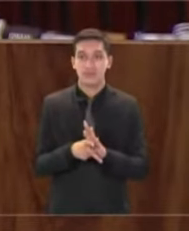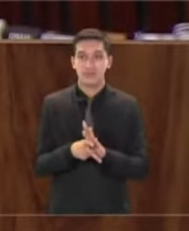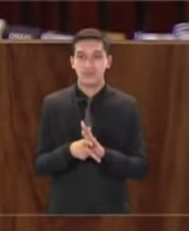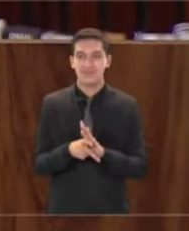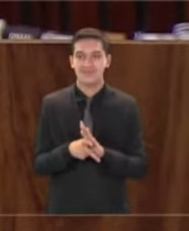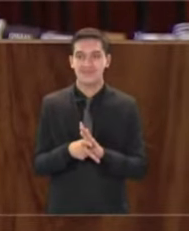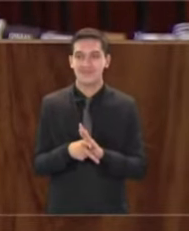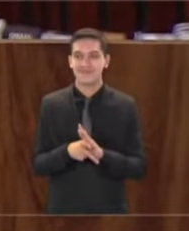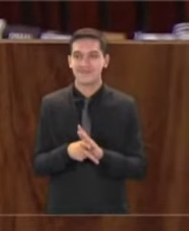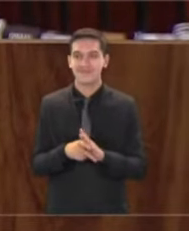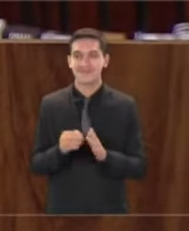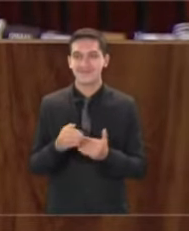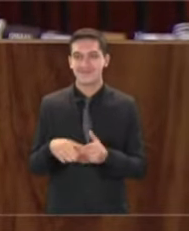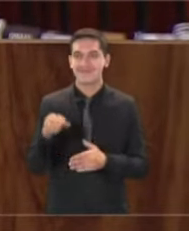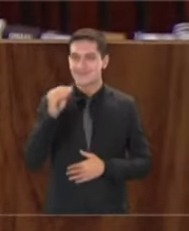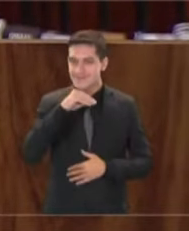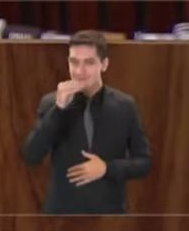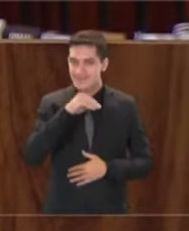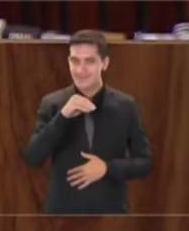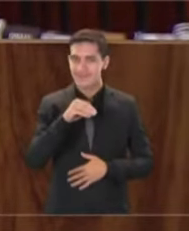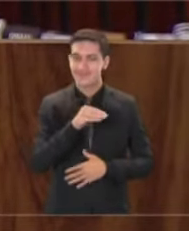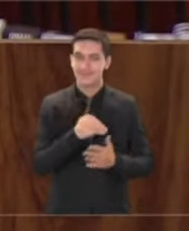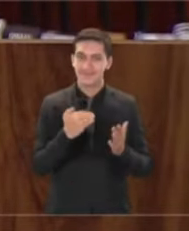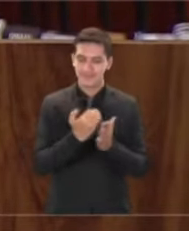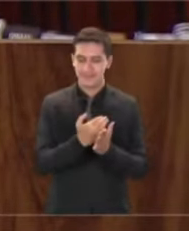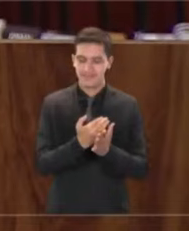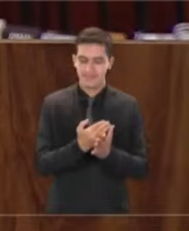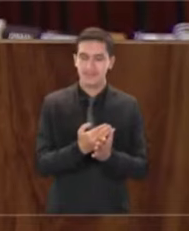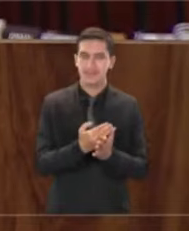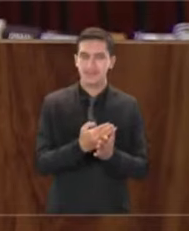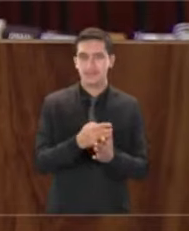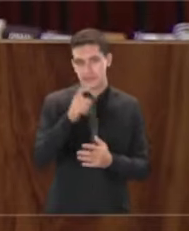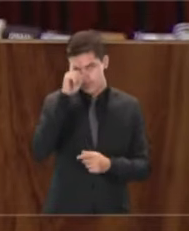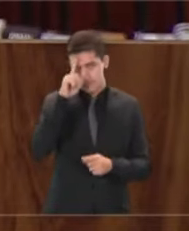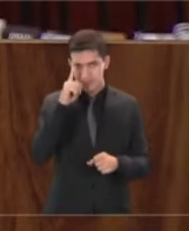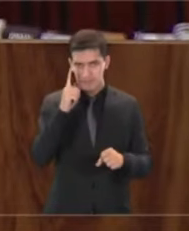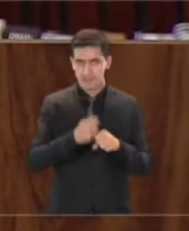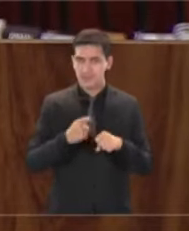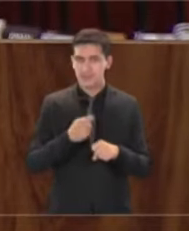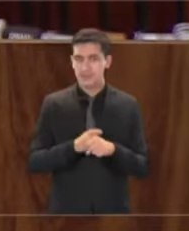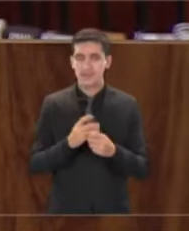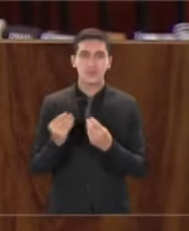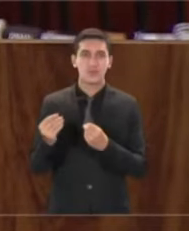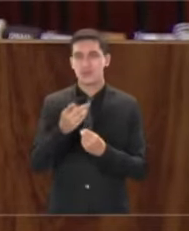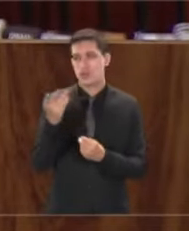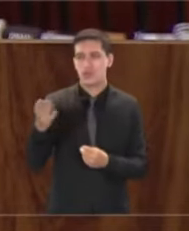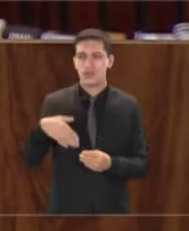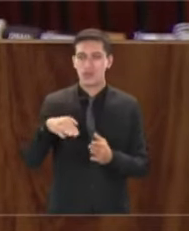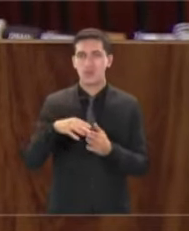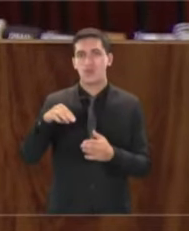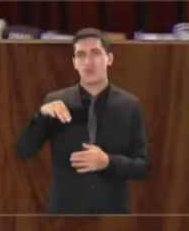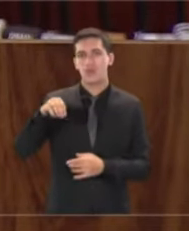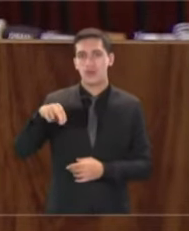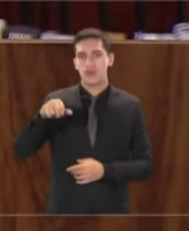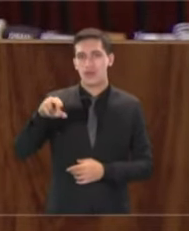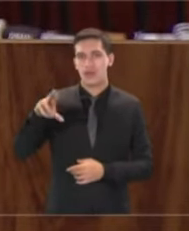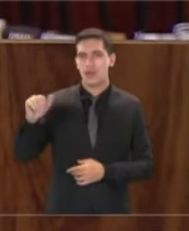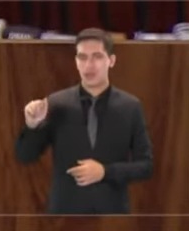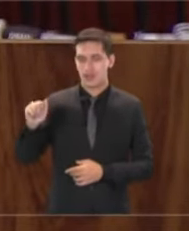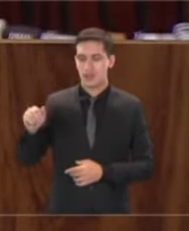do enfraquecimento do absolutismo, muitos monarcas